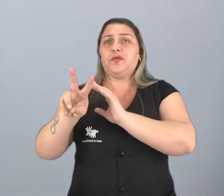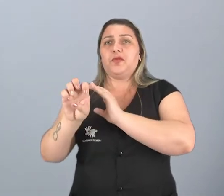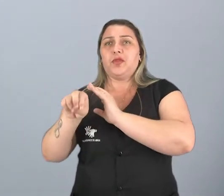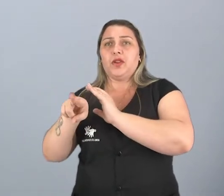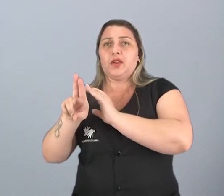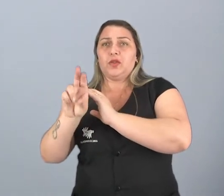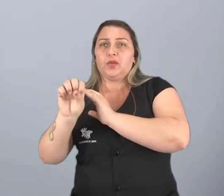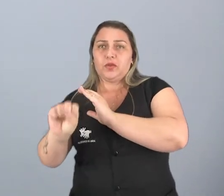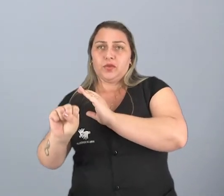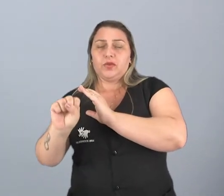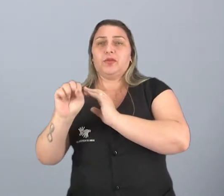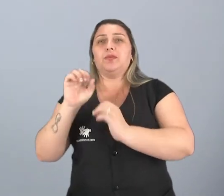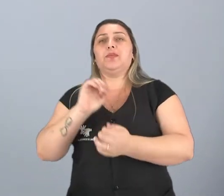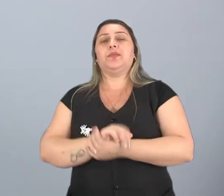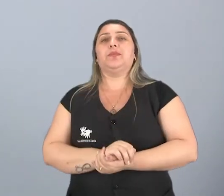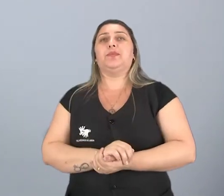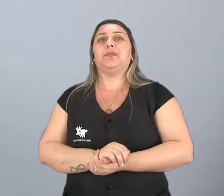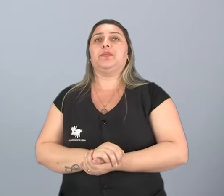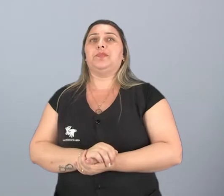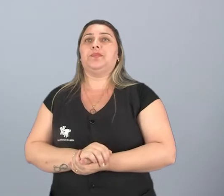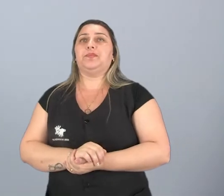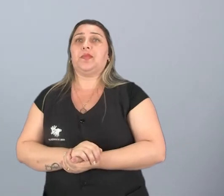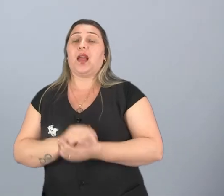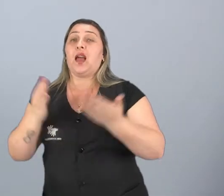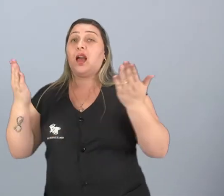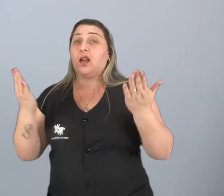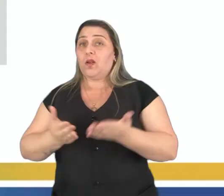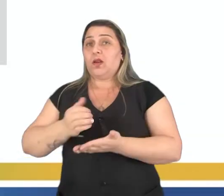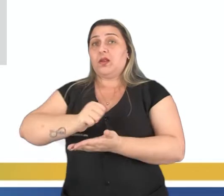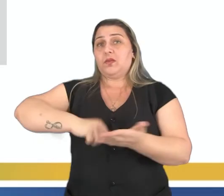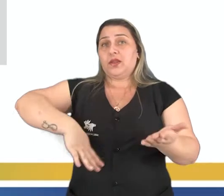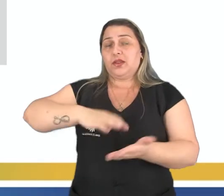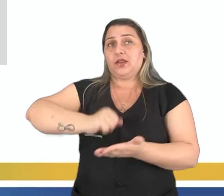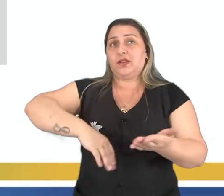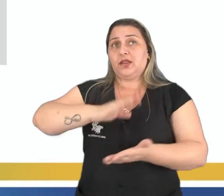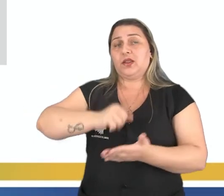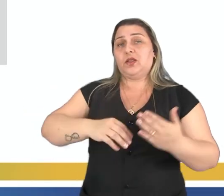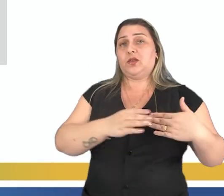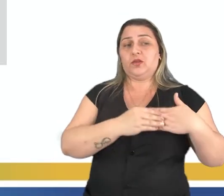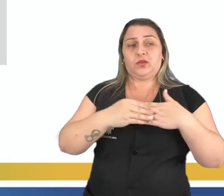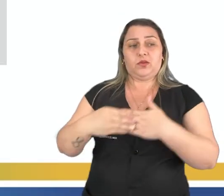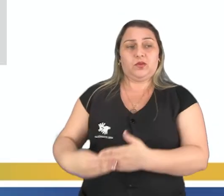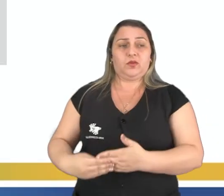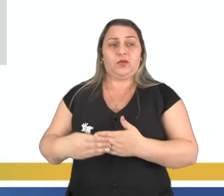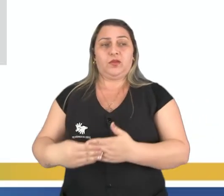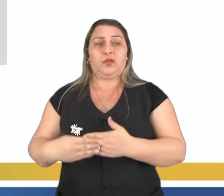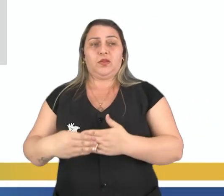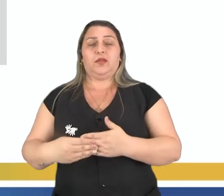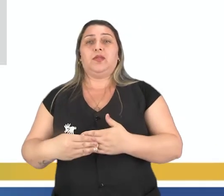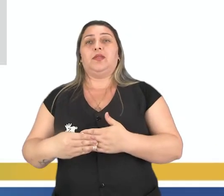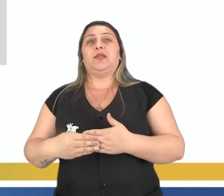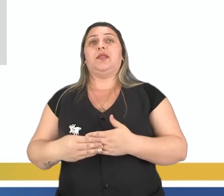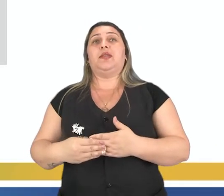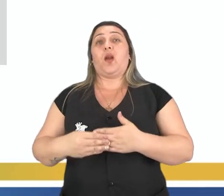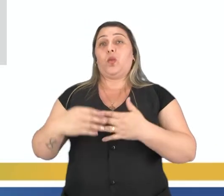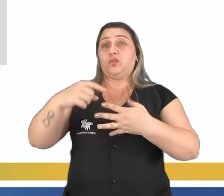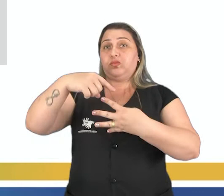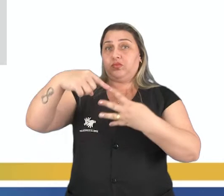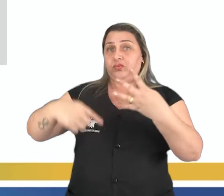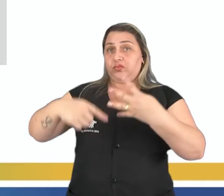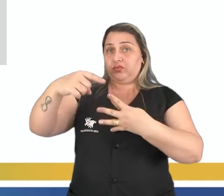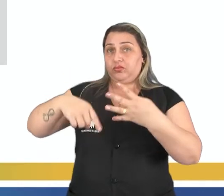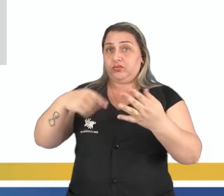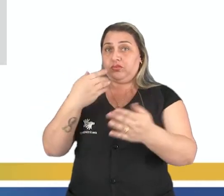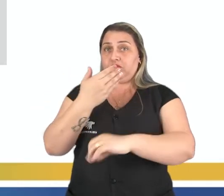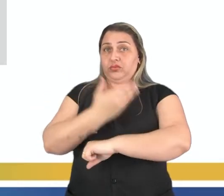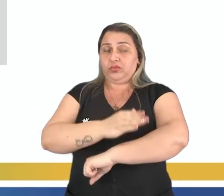mais riqueza de detalhes, tá? Então vamos ao exercitando. Eu trouxe 4 atividades para vocês exercitarem o